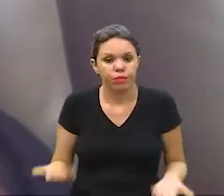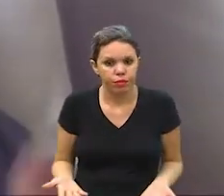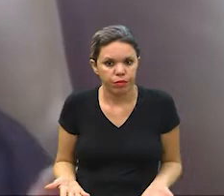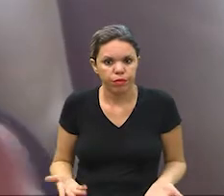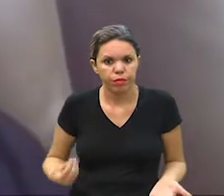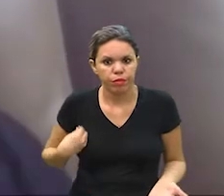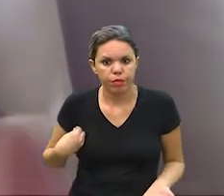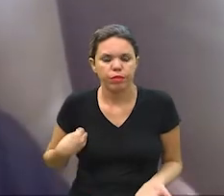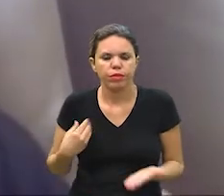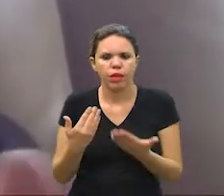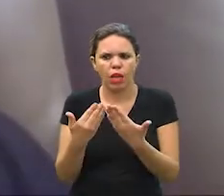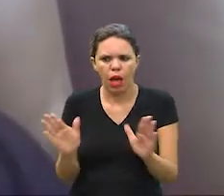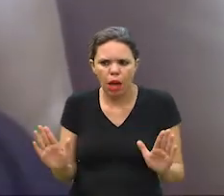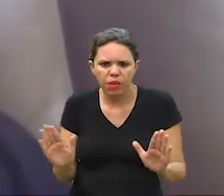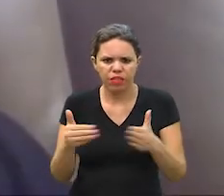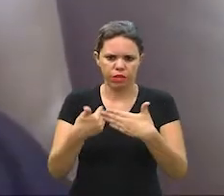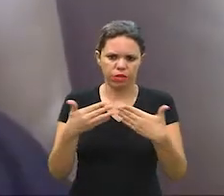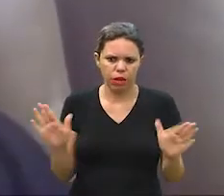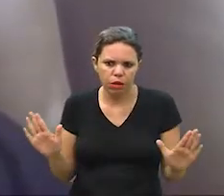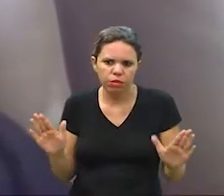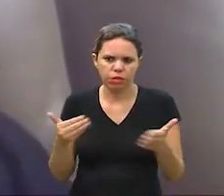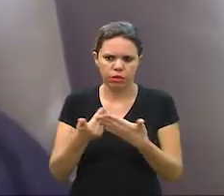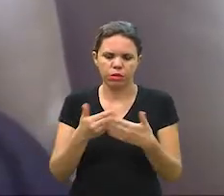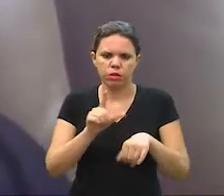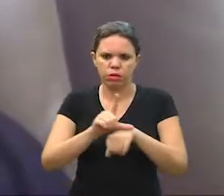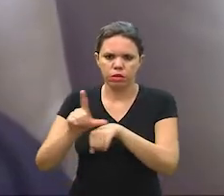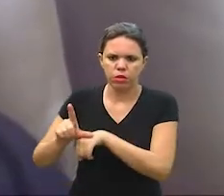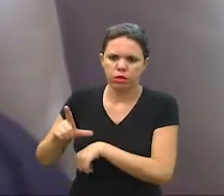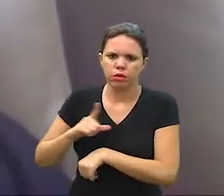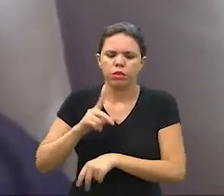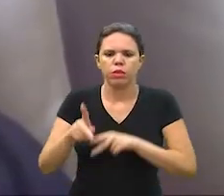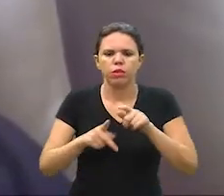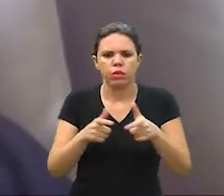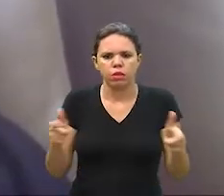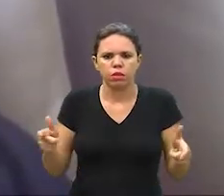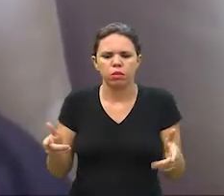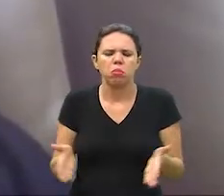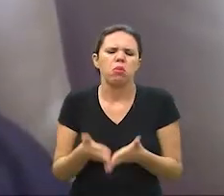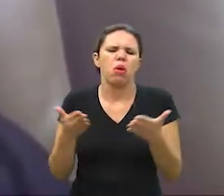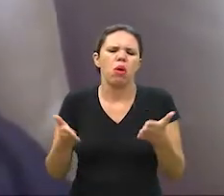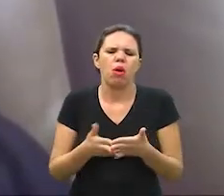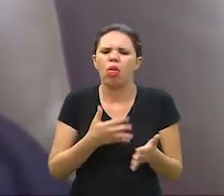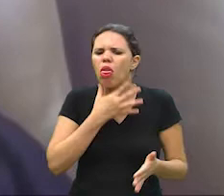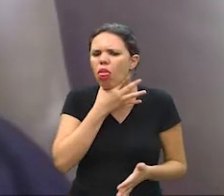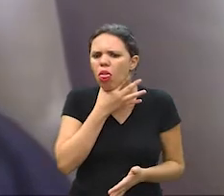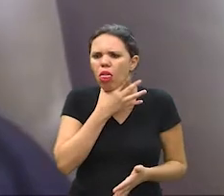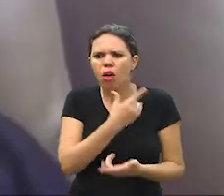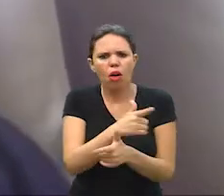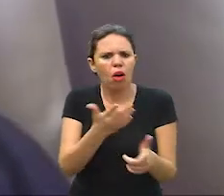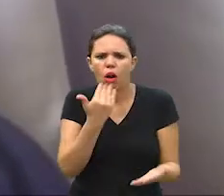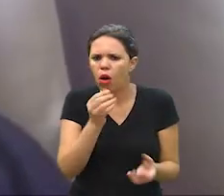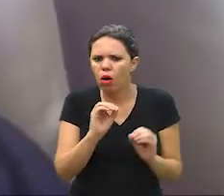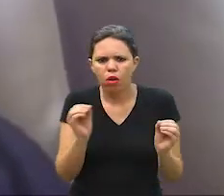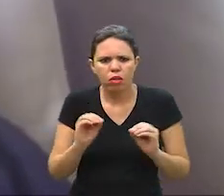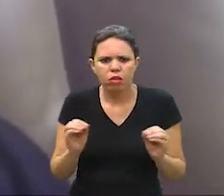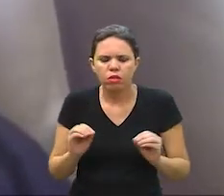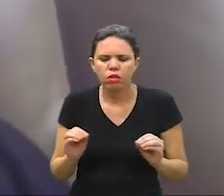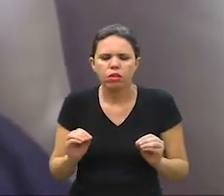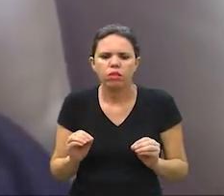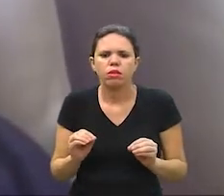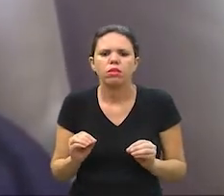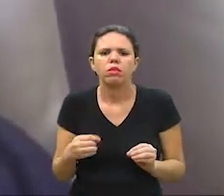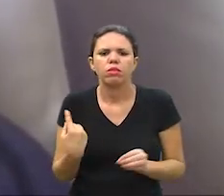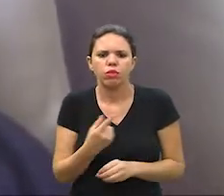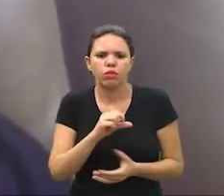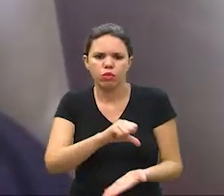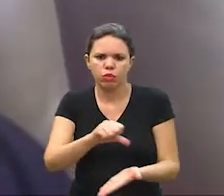estamos nesse abre e fecha, e nós temos população vulnerável, que não tem o que comer. Por mais que a